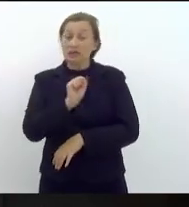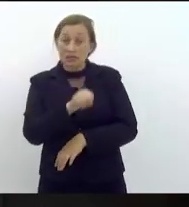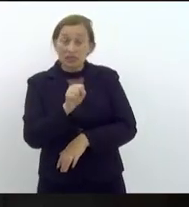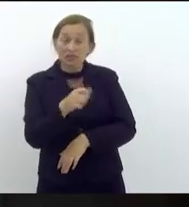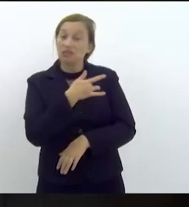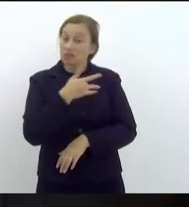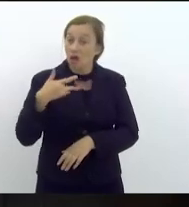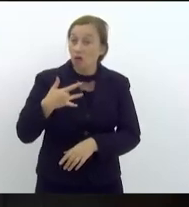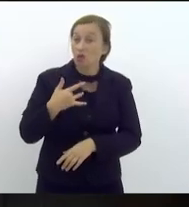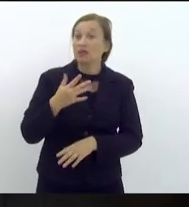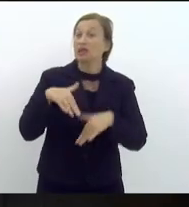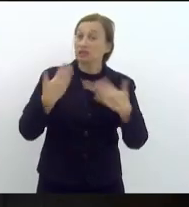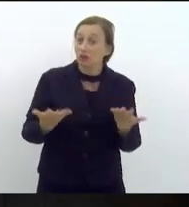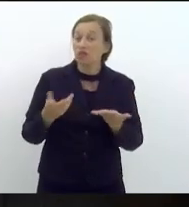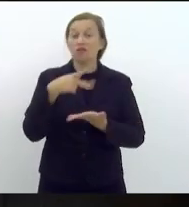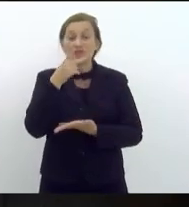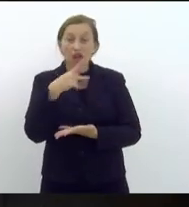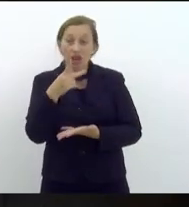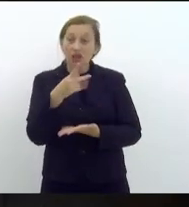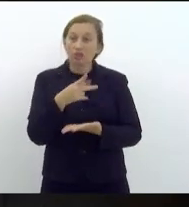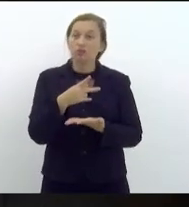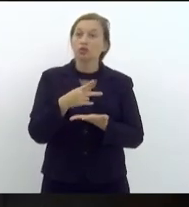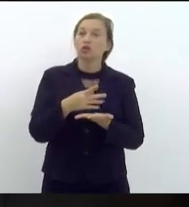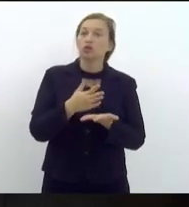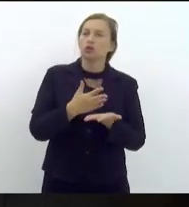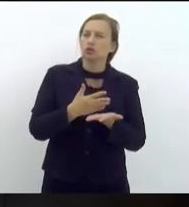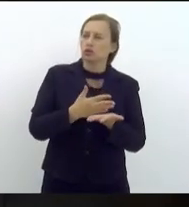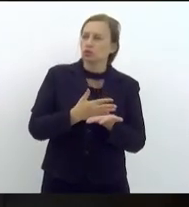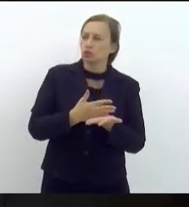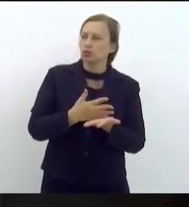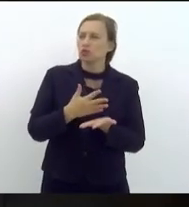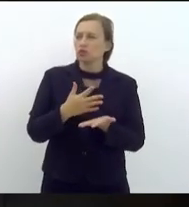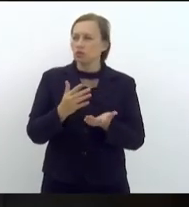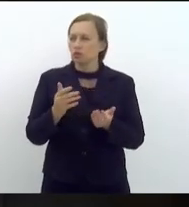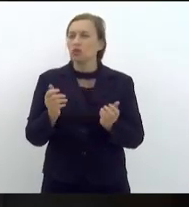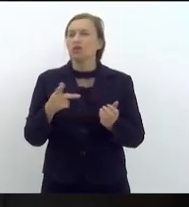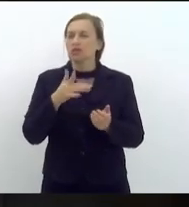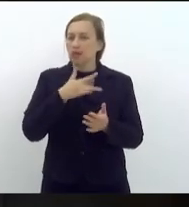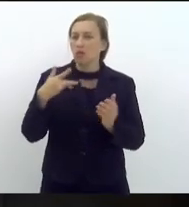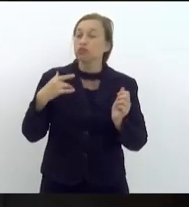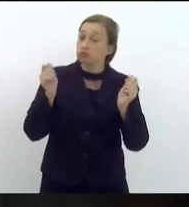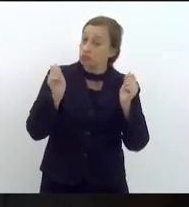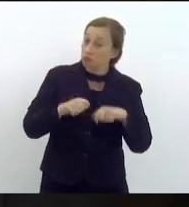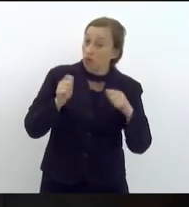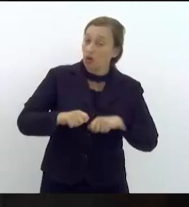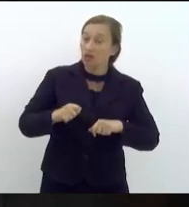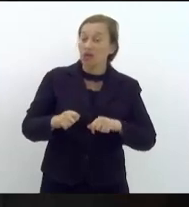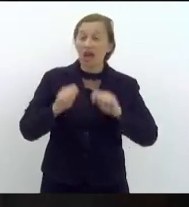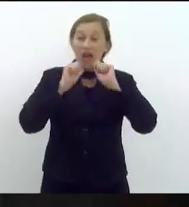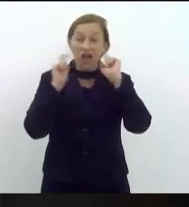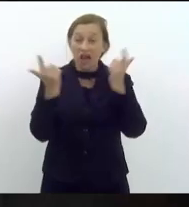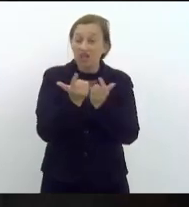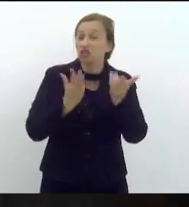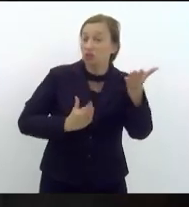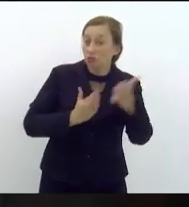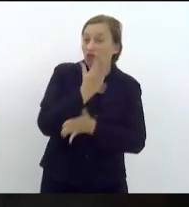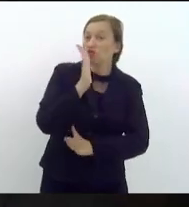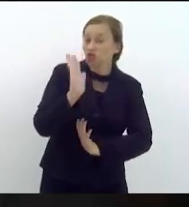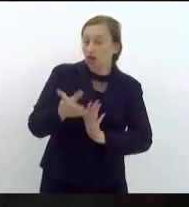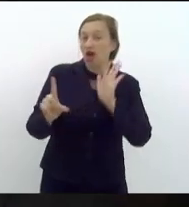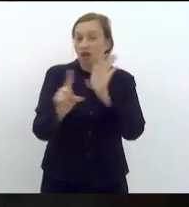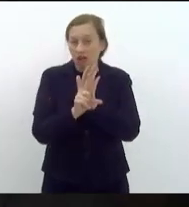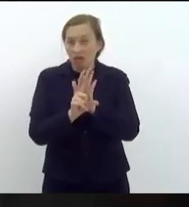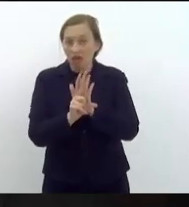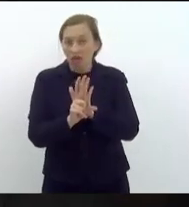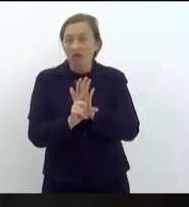então a gente está falando de um princípio ativo reconhecido pela Anvisa que a assembleia já aprovou a lei